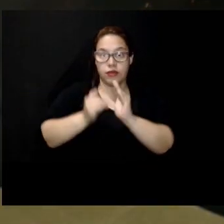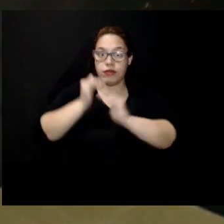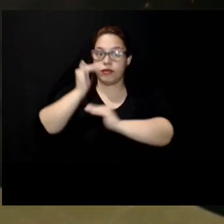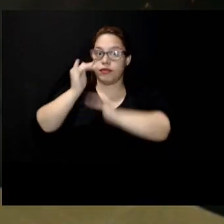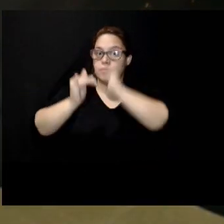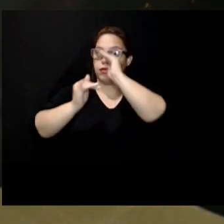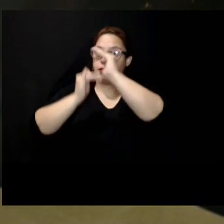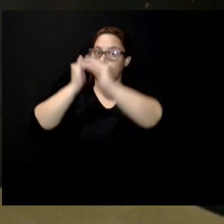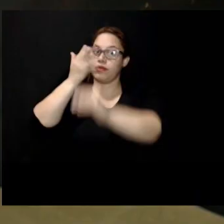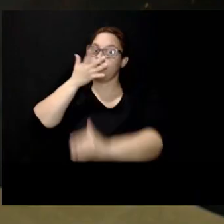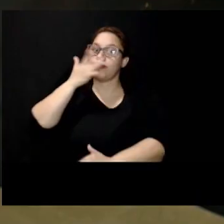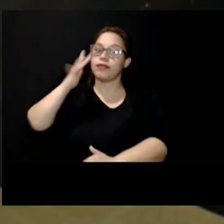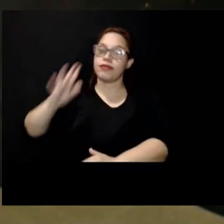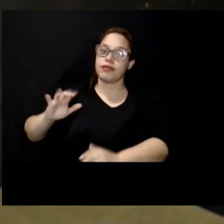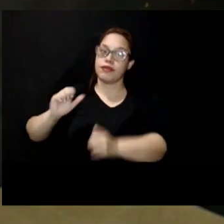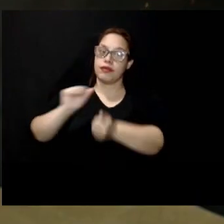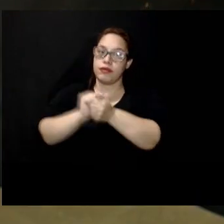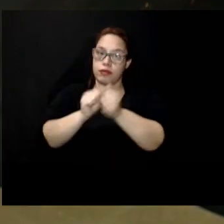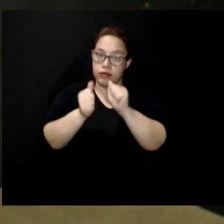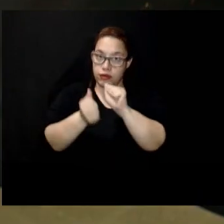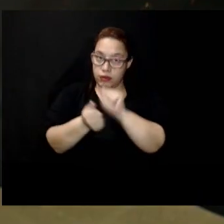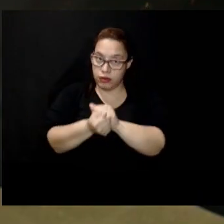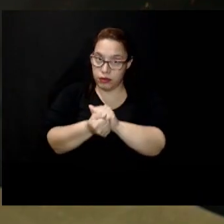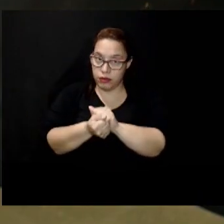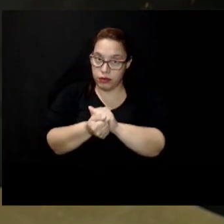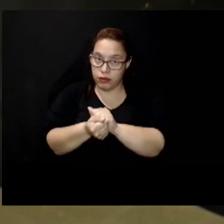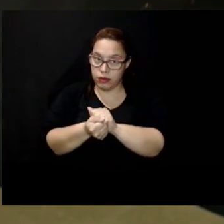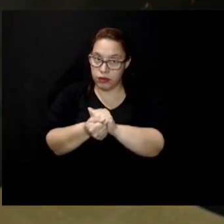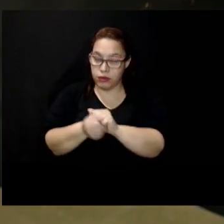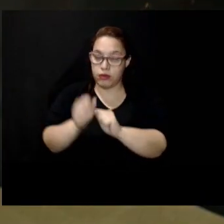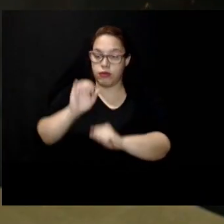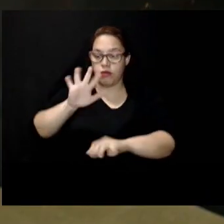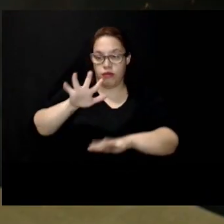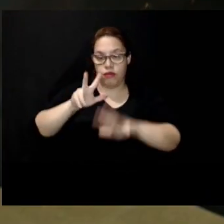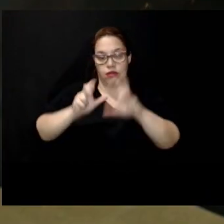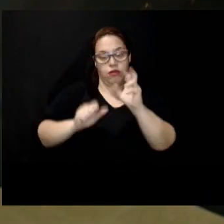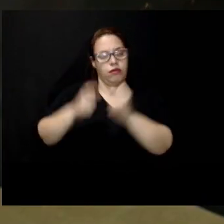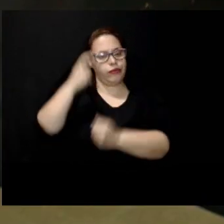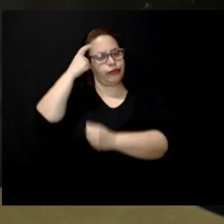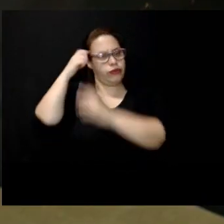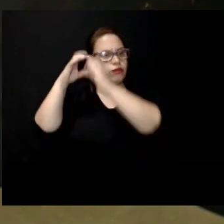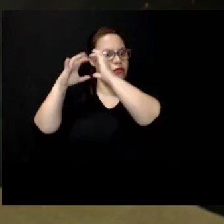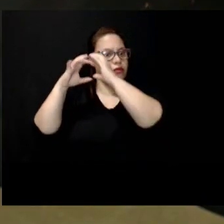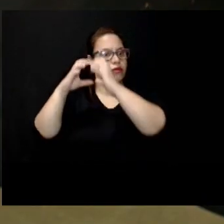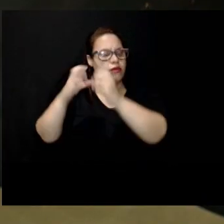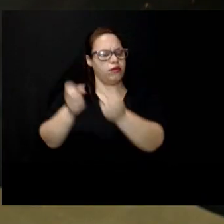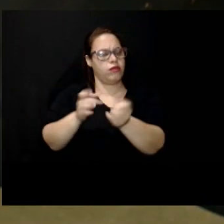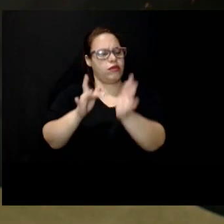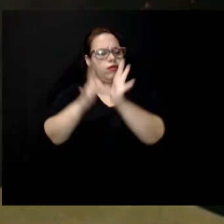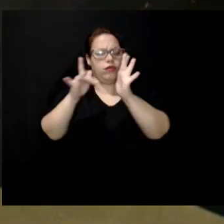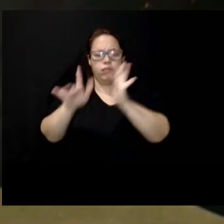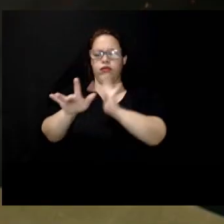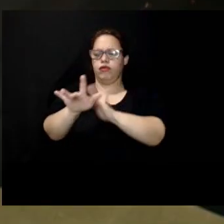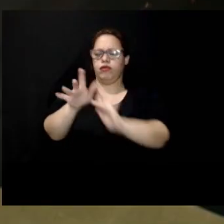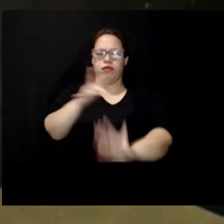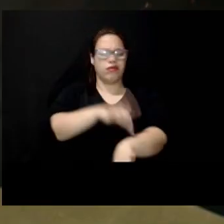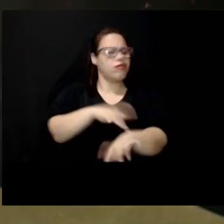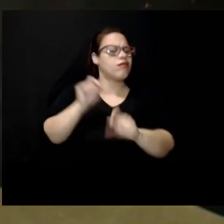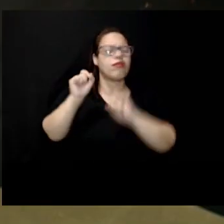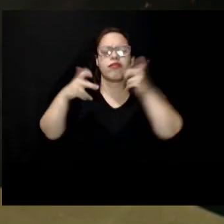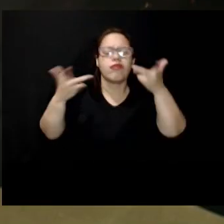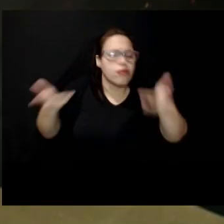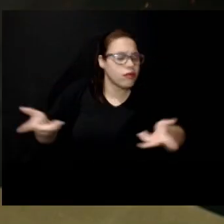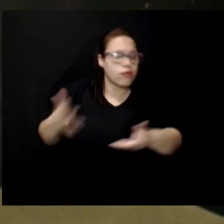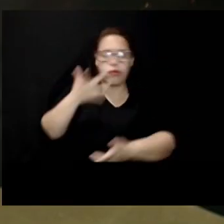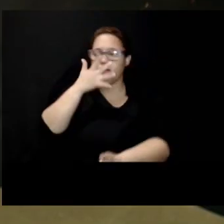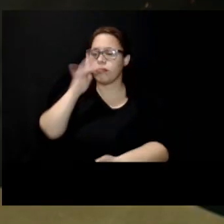com aperfeiçoamento das habilidades motoras, cognitivas e também sensoriais. Em vista disso, as crianças,